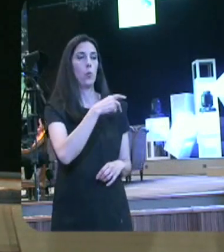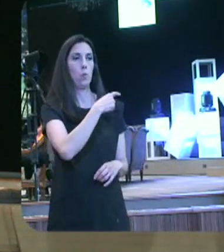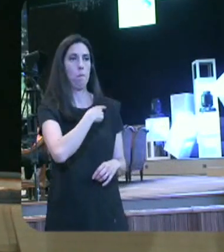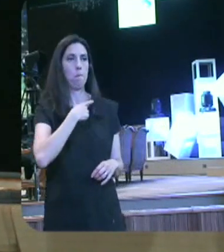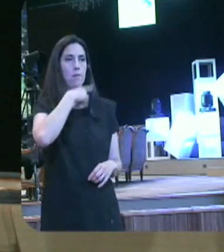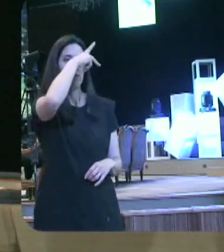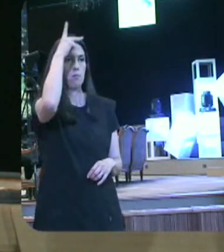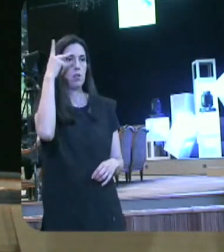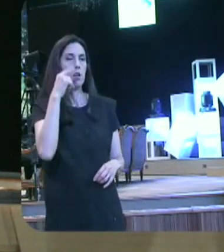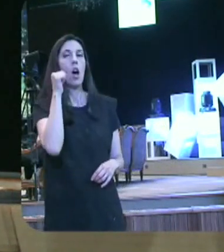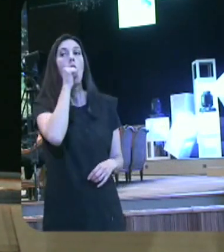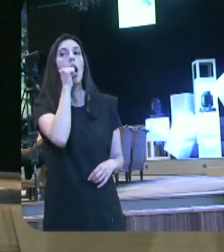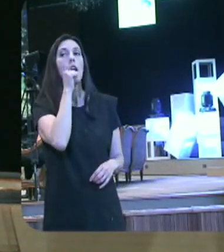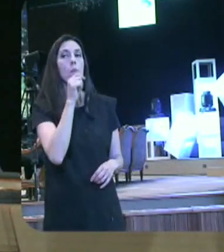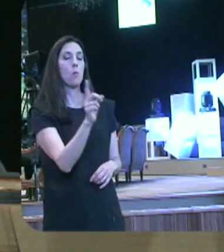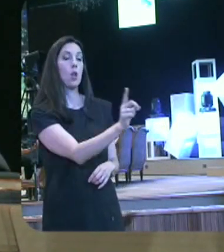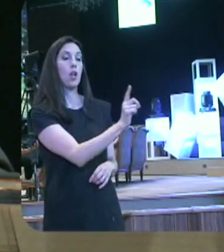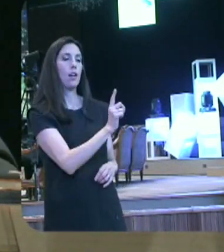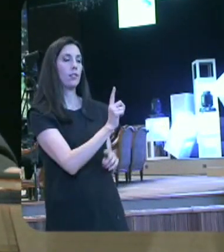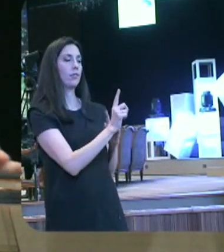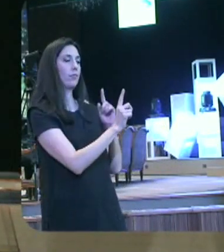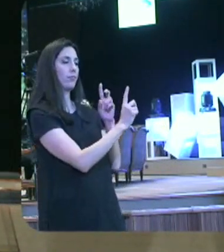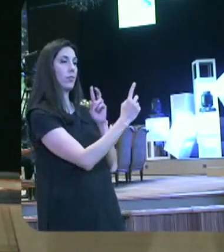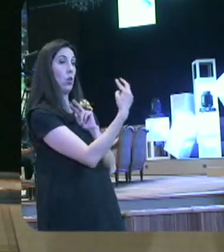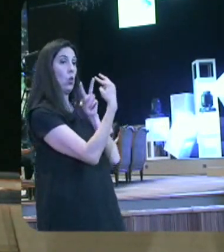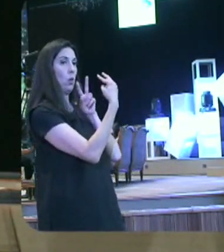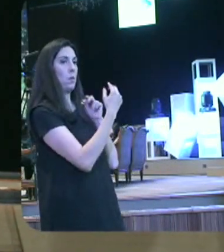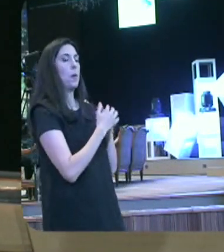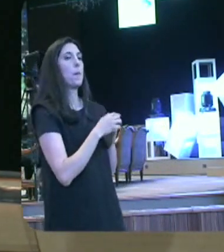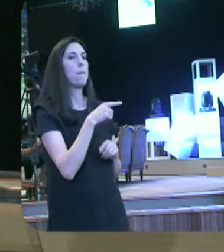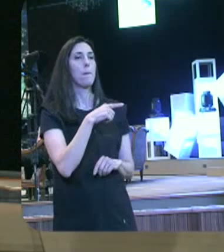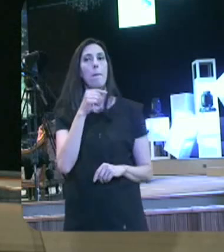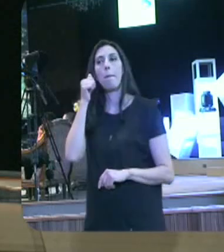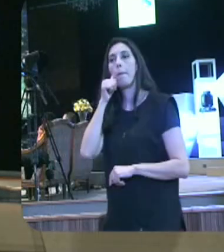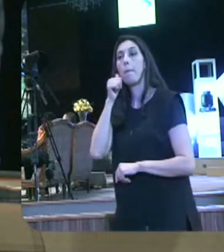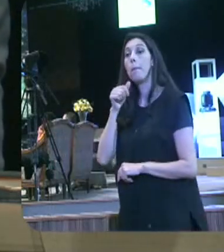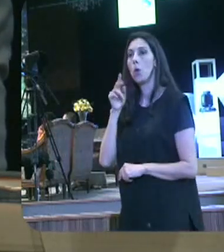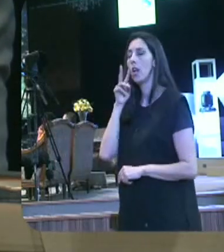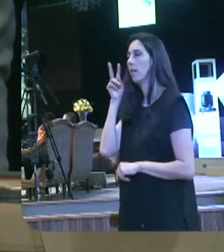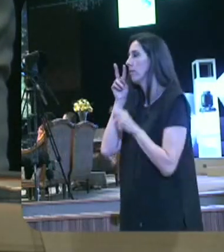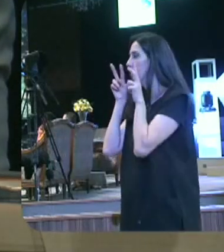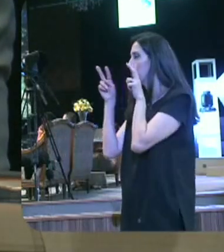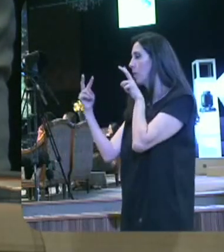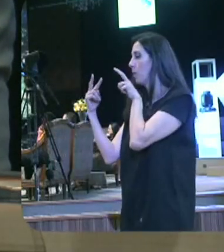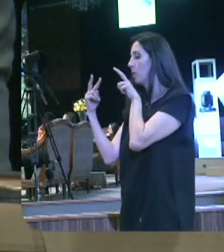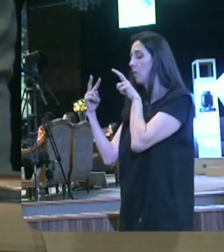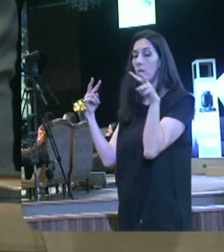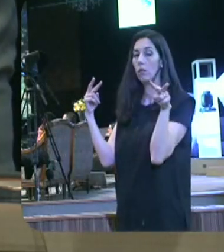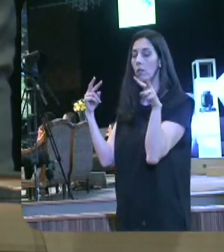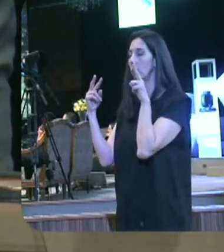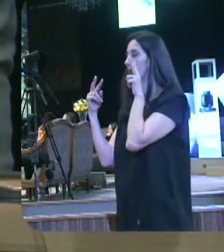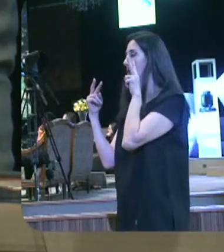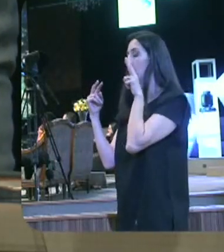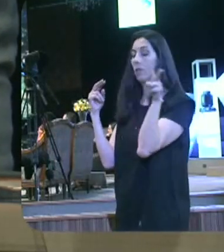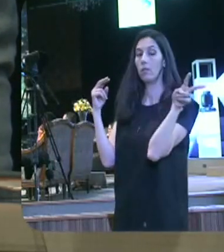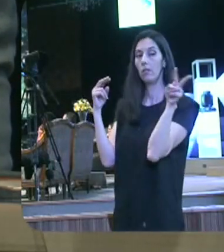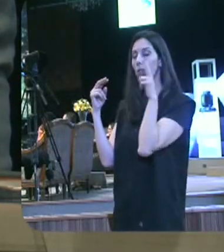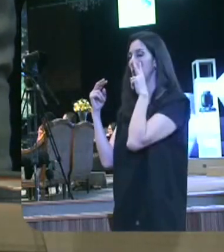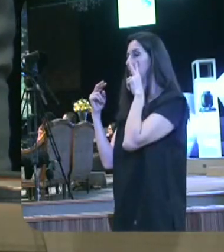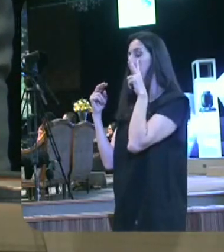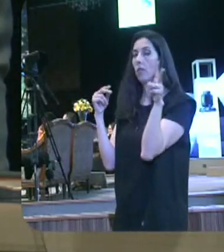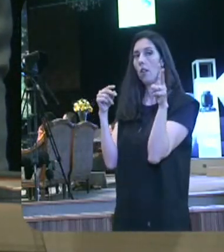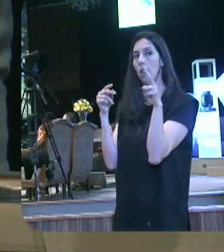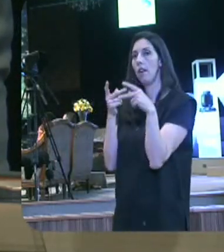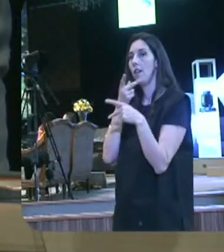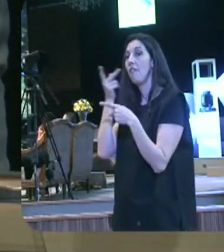mas não tirava o olho da netinha. E ainda que tivesse contando com tanto vigor a história,